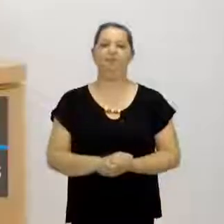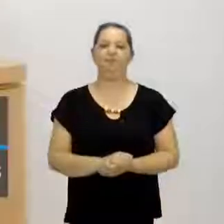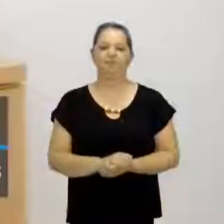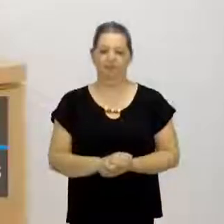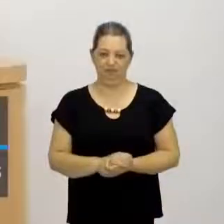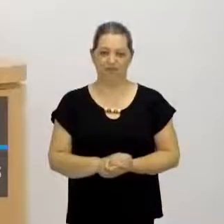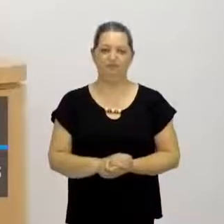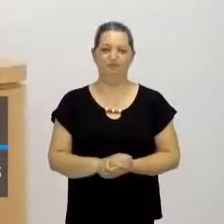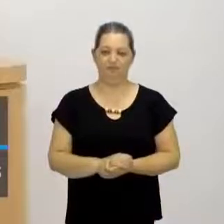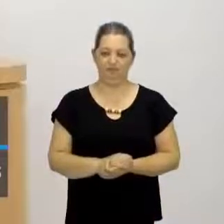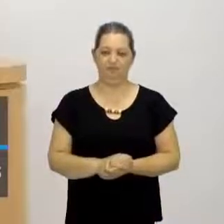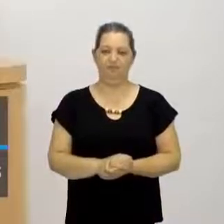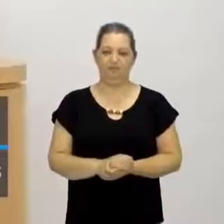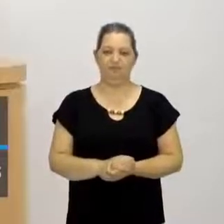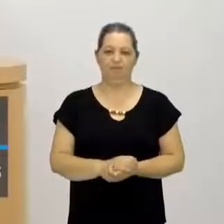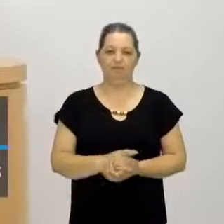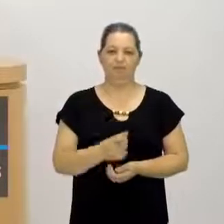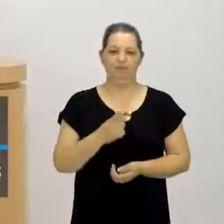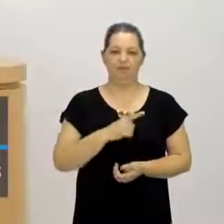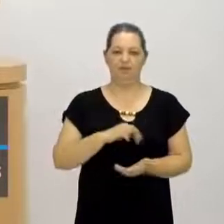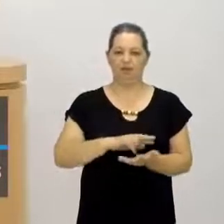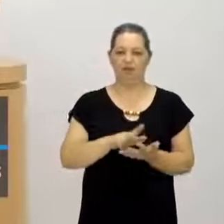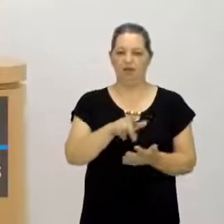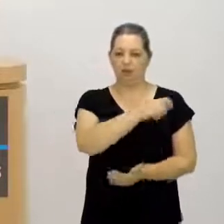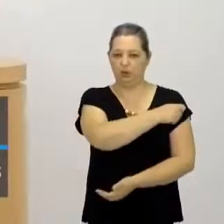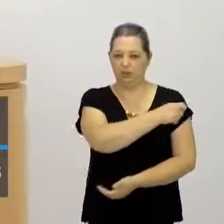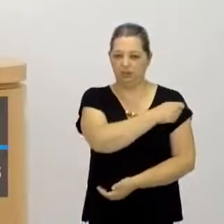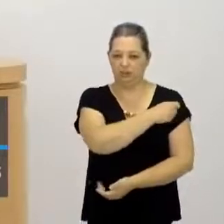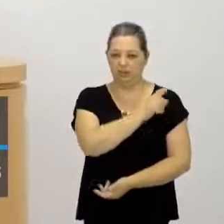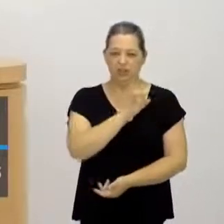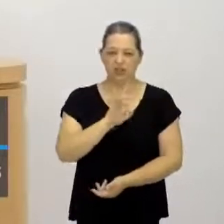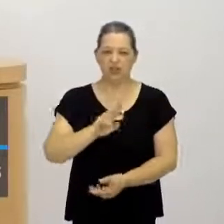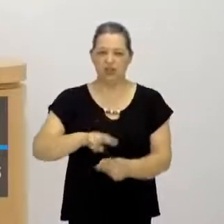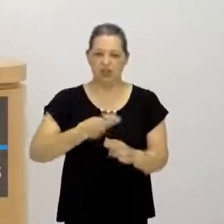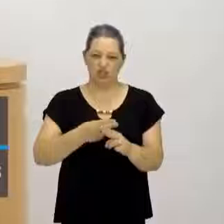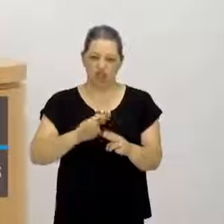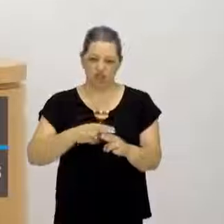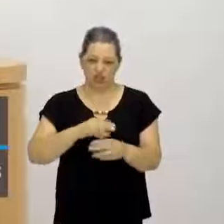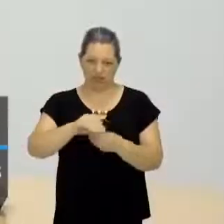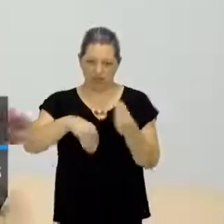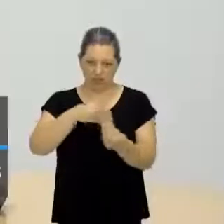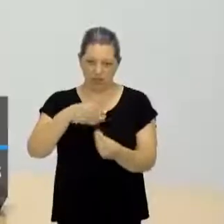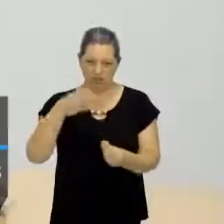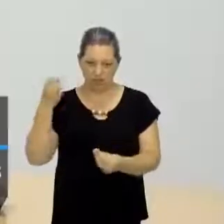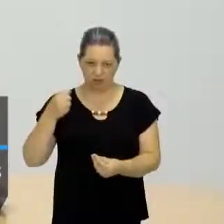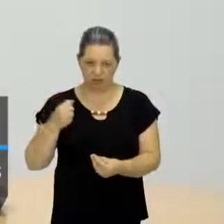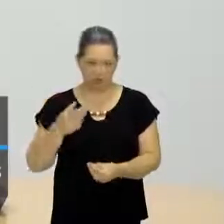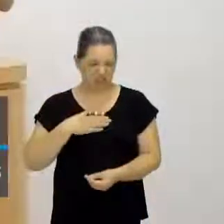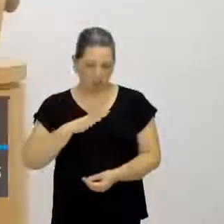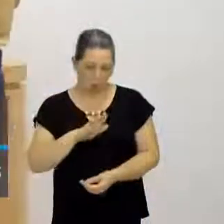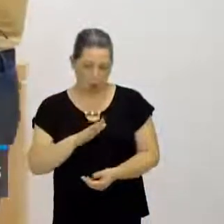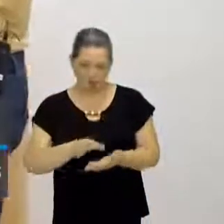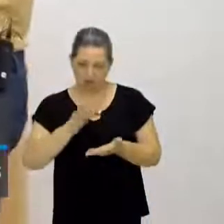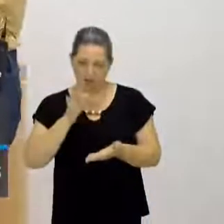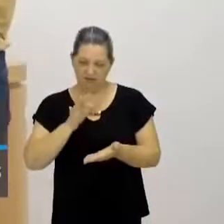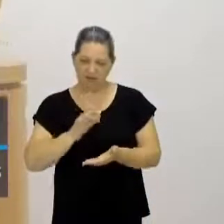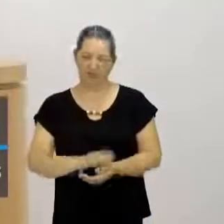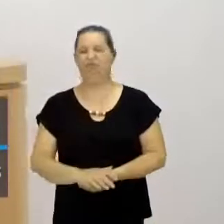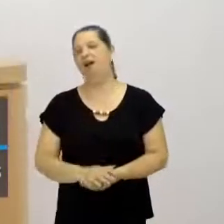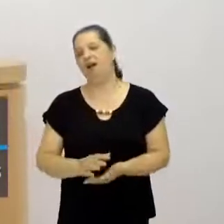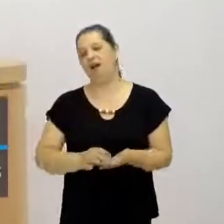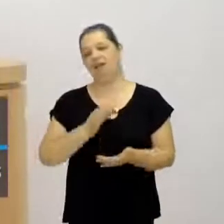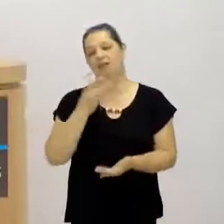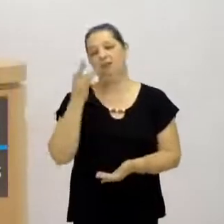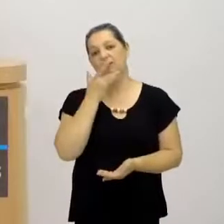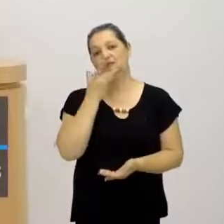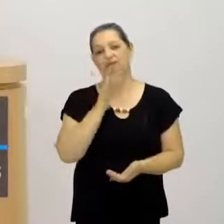café, né? Tem muito estudante aqui que foi criado para achocolatado e não gosta de café. Café é muito bom. Mas voltando aqui, então, por